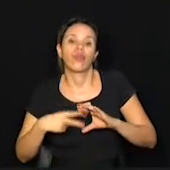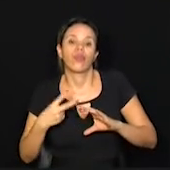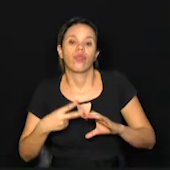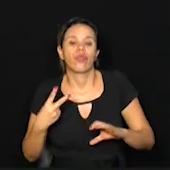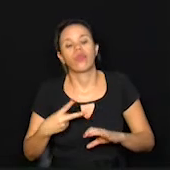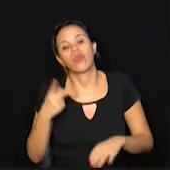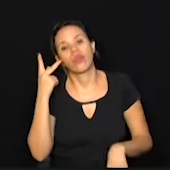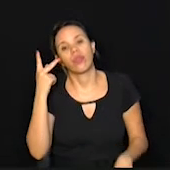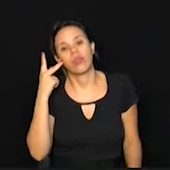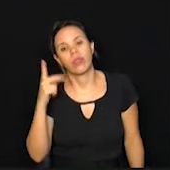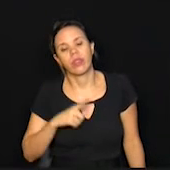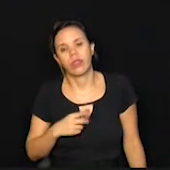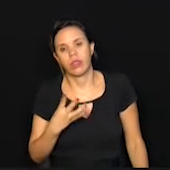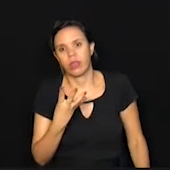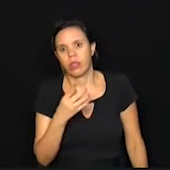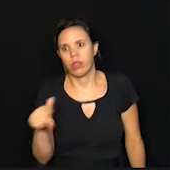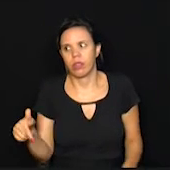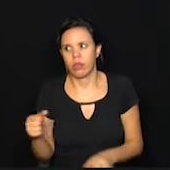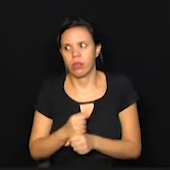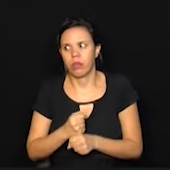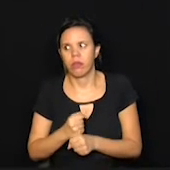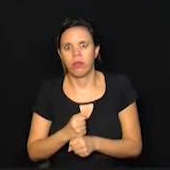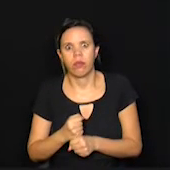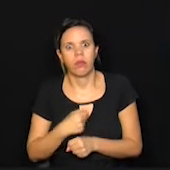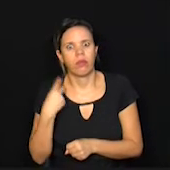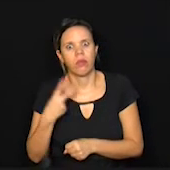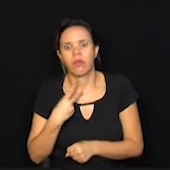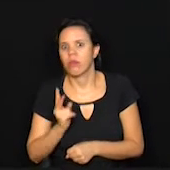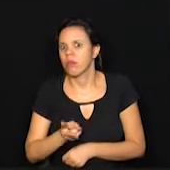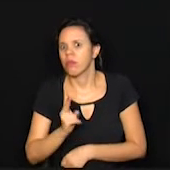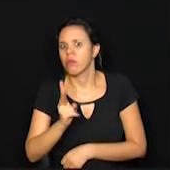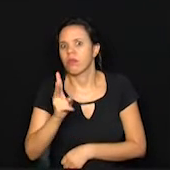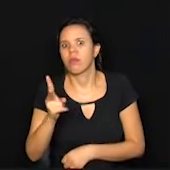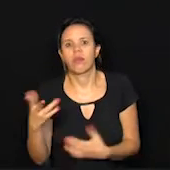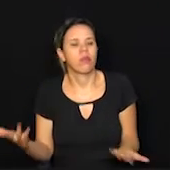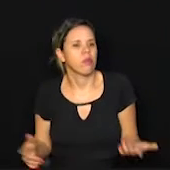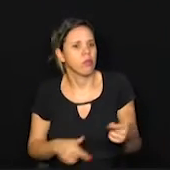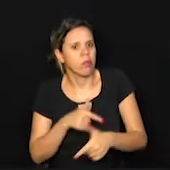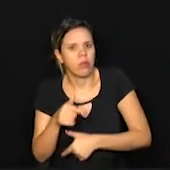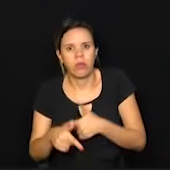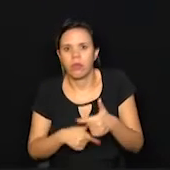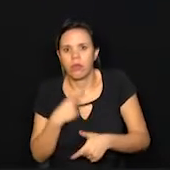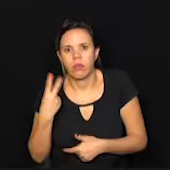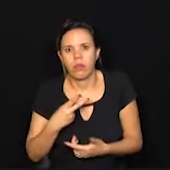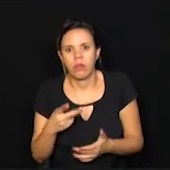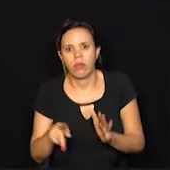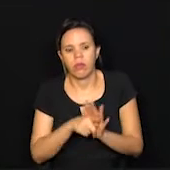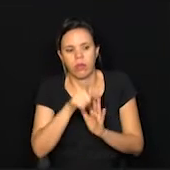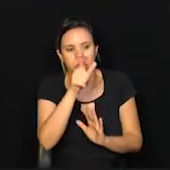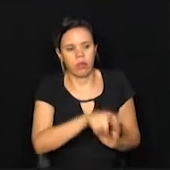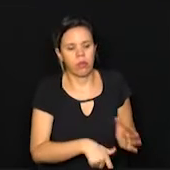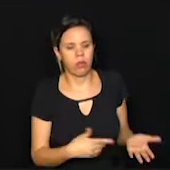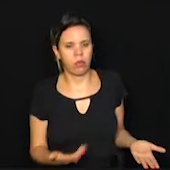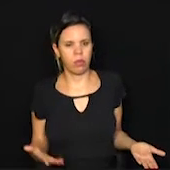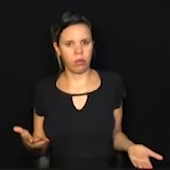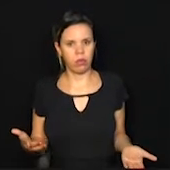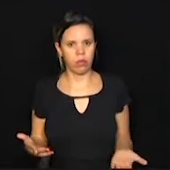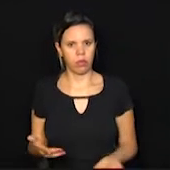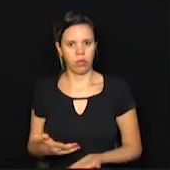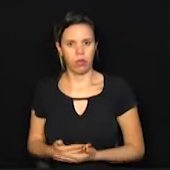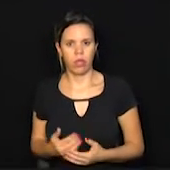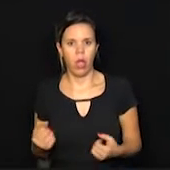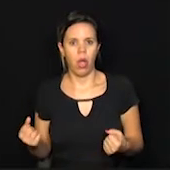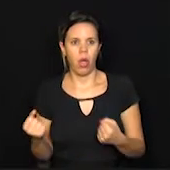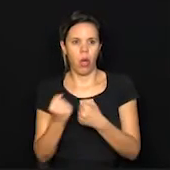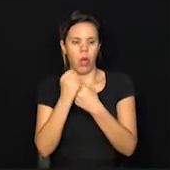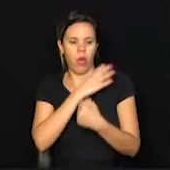que era vereadora 47 anos o cara continua outro para ele entendeu ele passou a